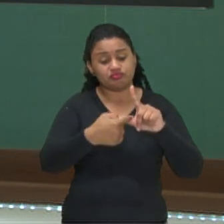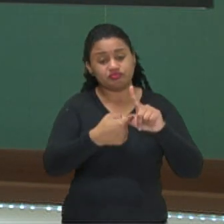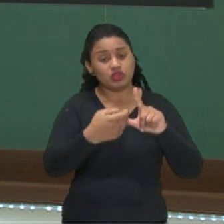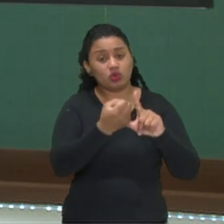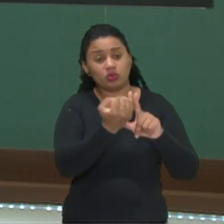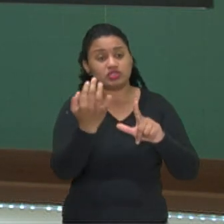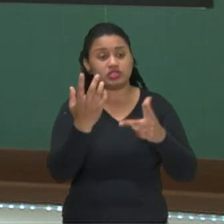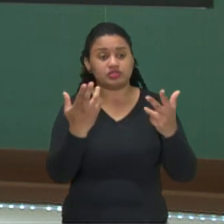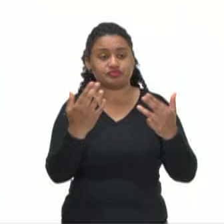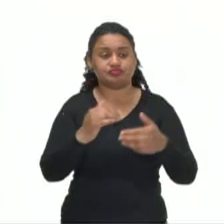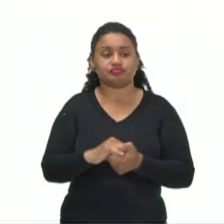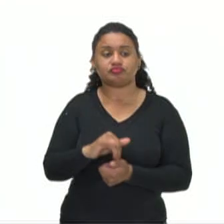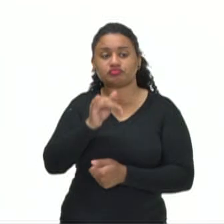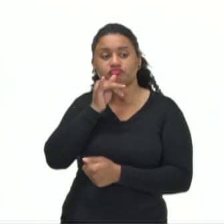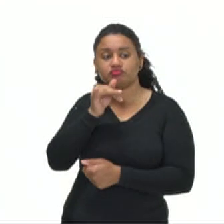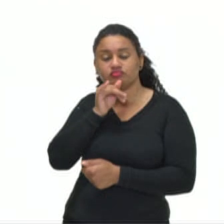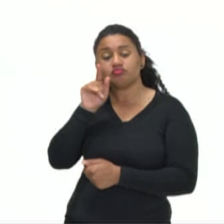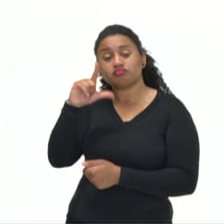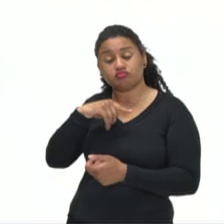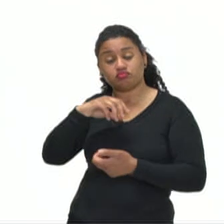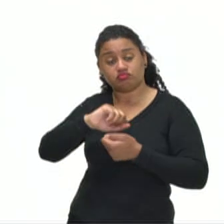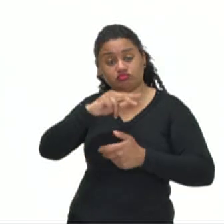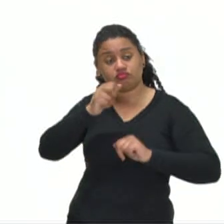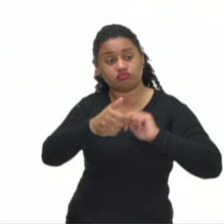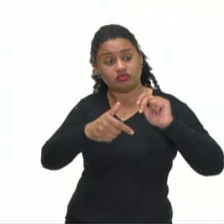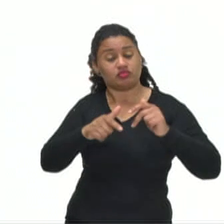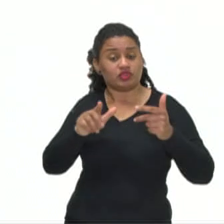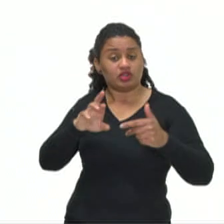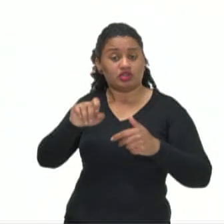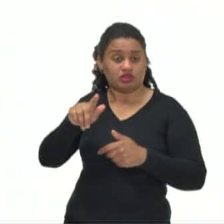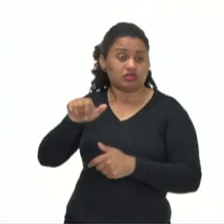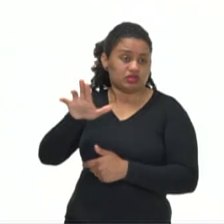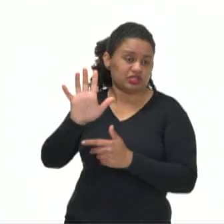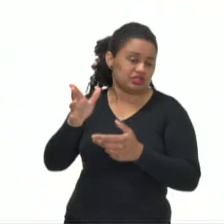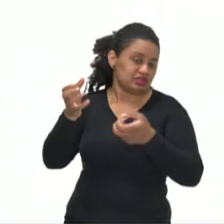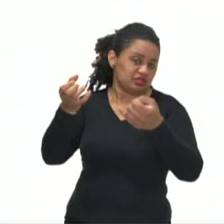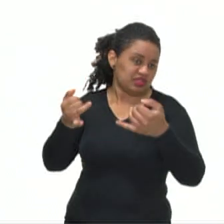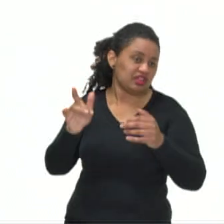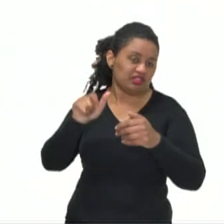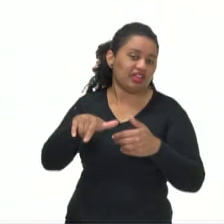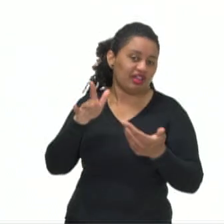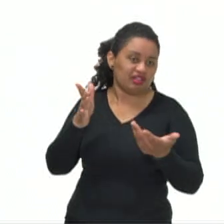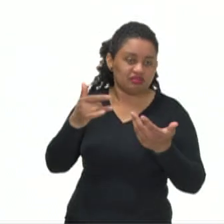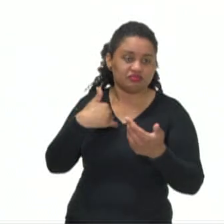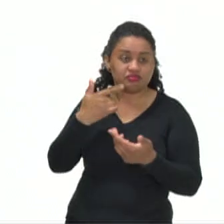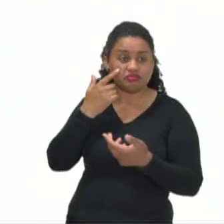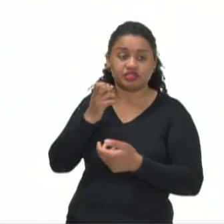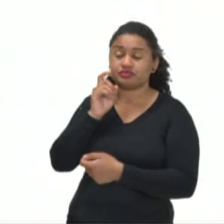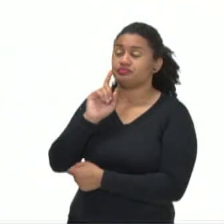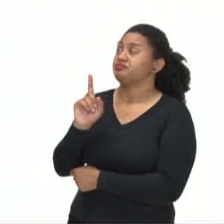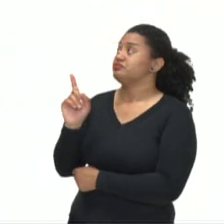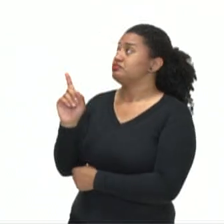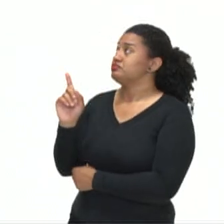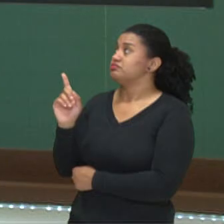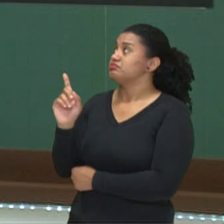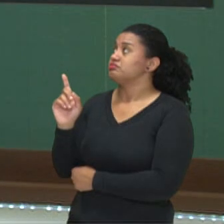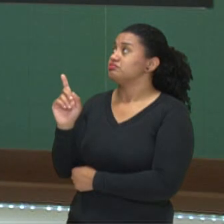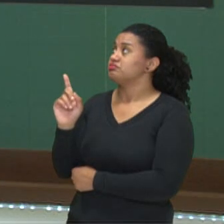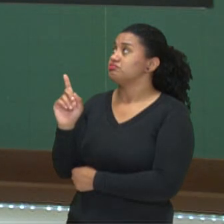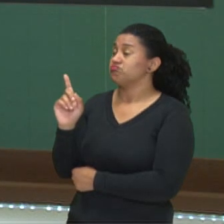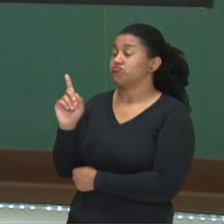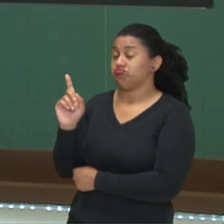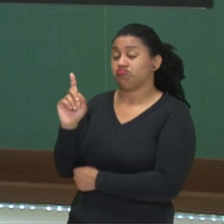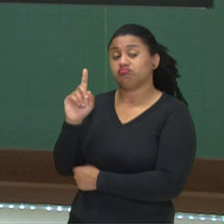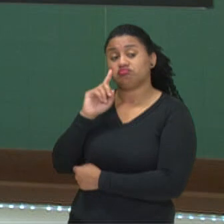aqui nós temos um poliedro regular. O próprio nome dele já está dizendo que ele é regular. Se a gente for ver, ó, ele é formado